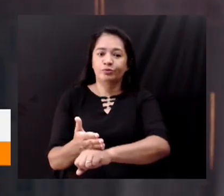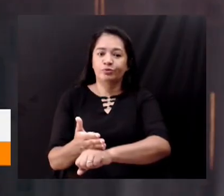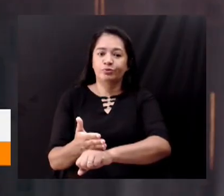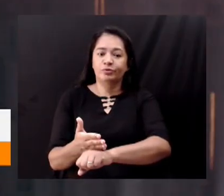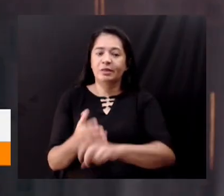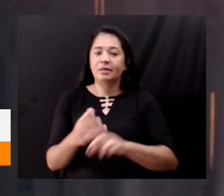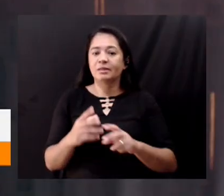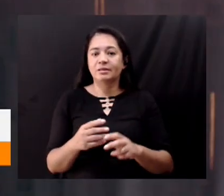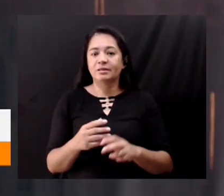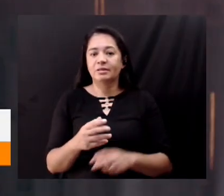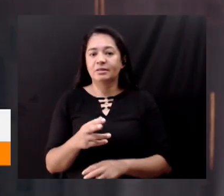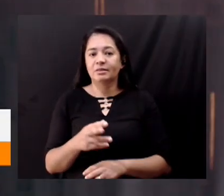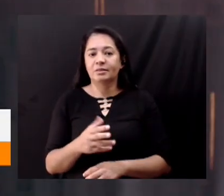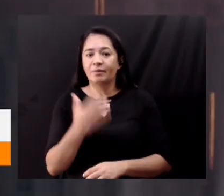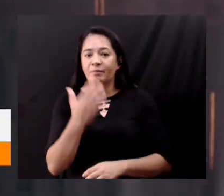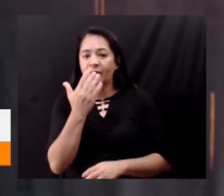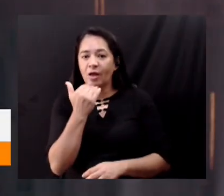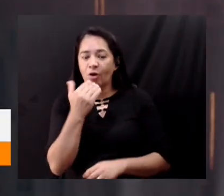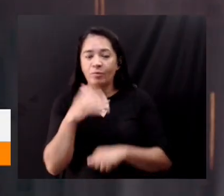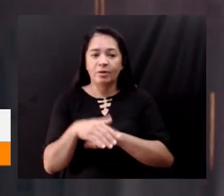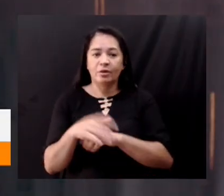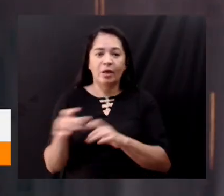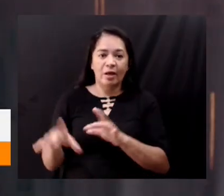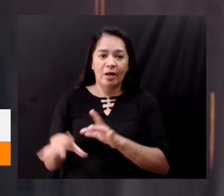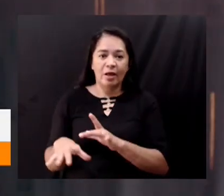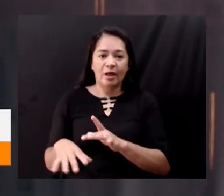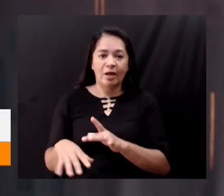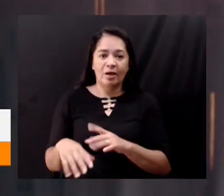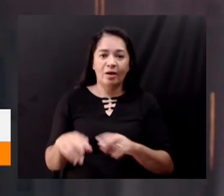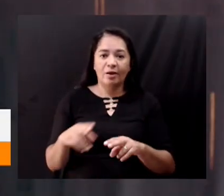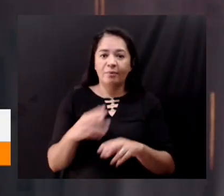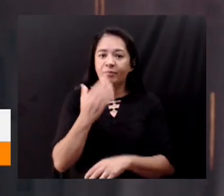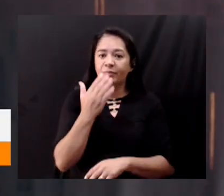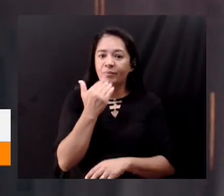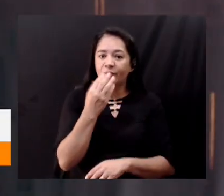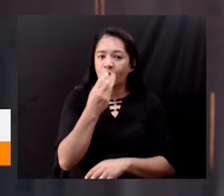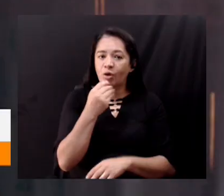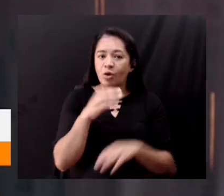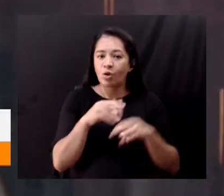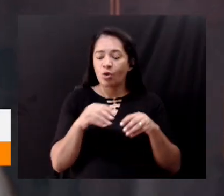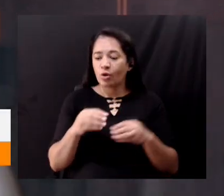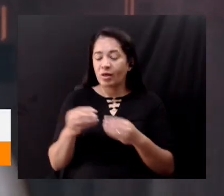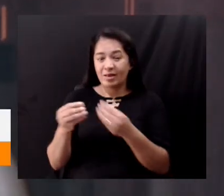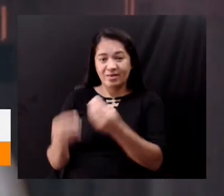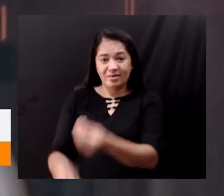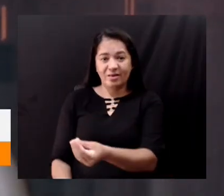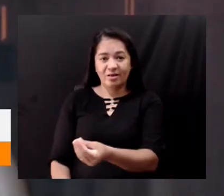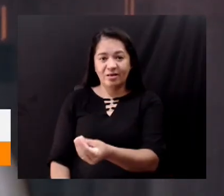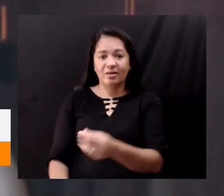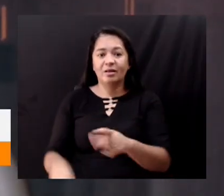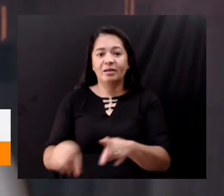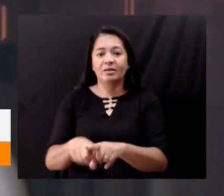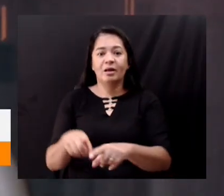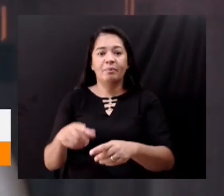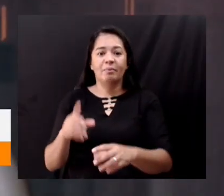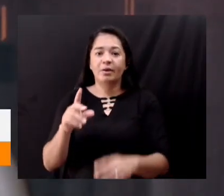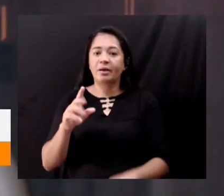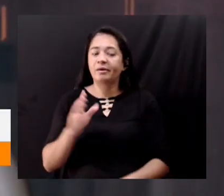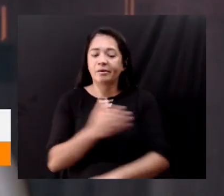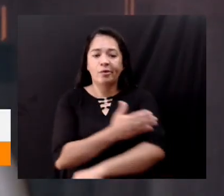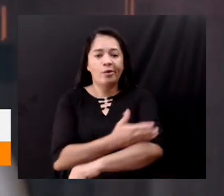dá um docinho, Aham. além de ser ruim do ponto de vista de descanso, também cria-se um um hábito. Então, essa criança, talvez